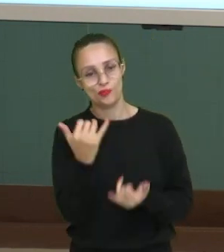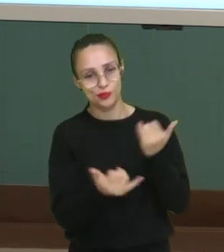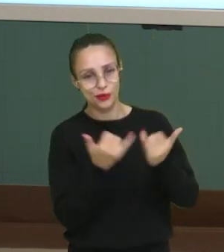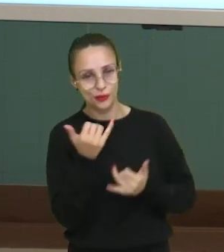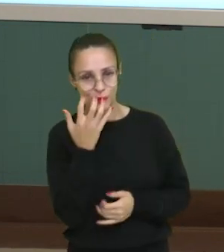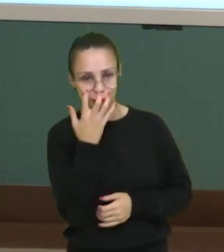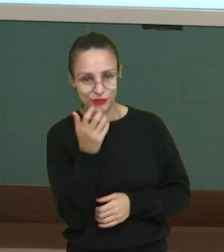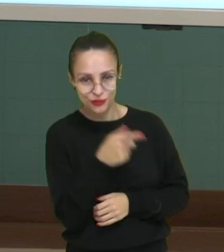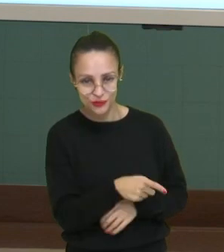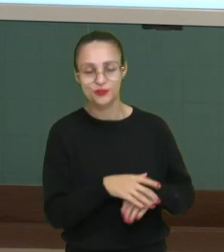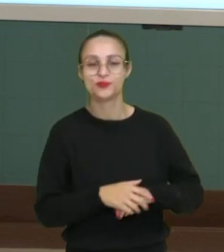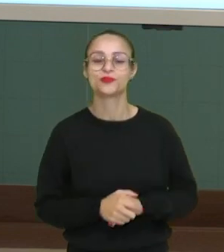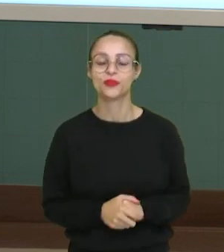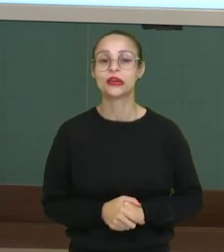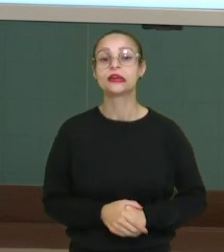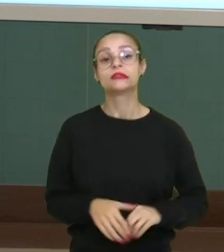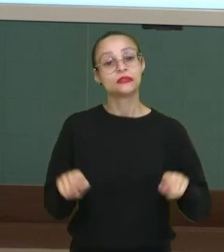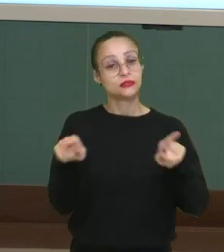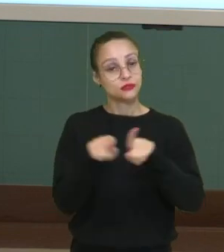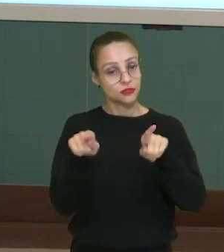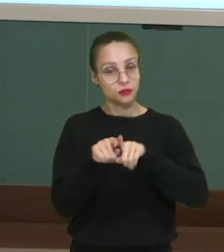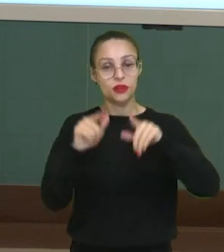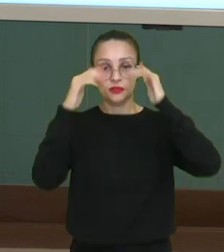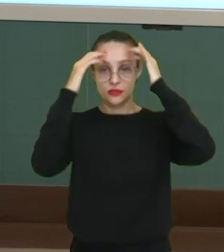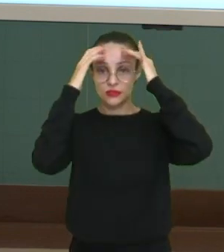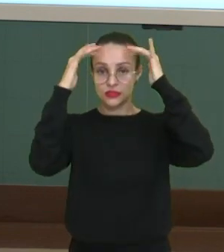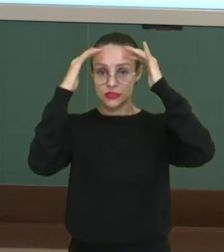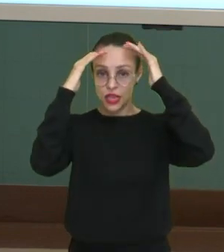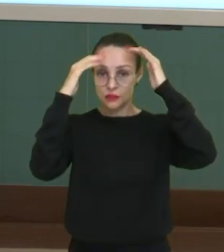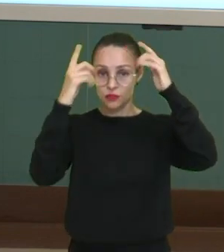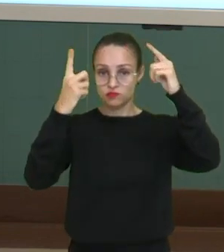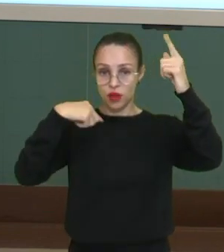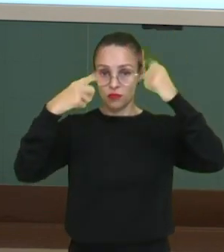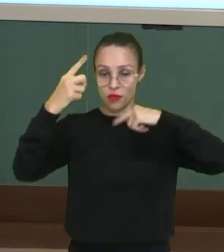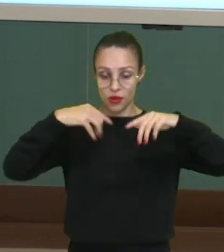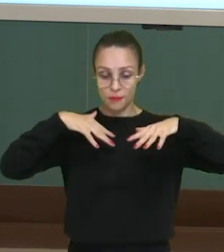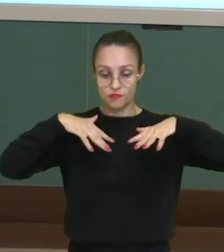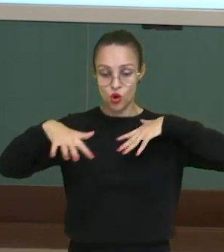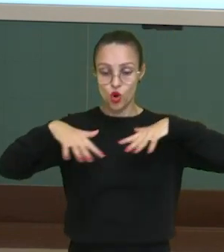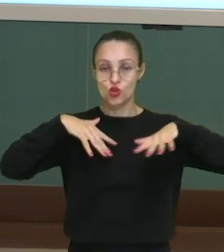cachorro. Também o cérebro coordena os movimentos